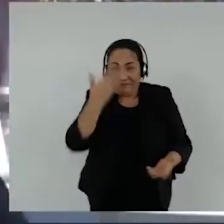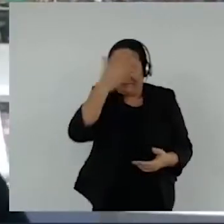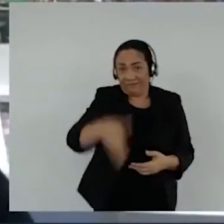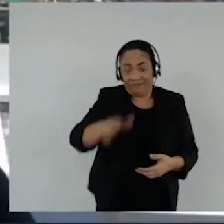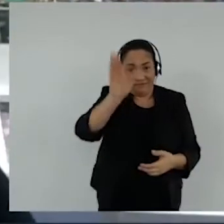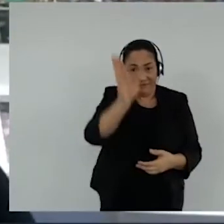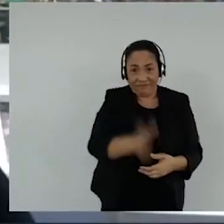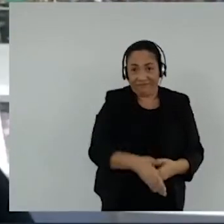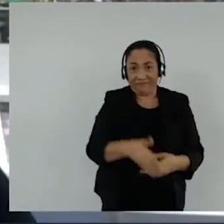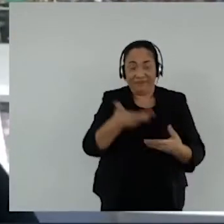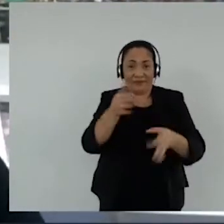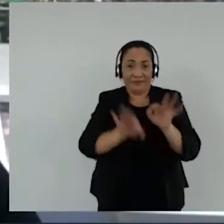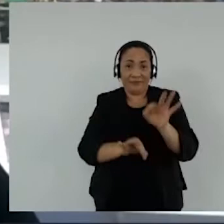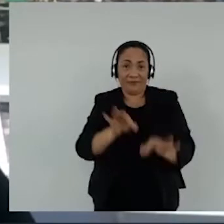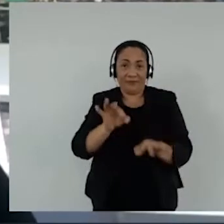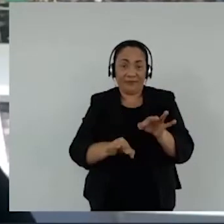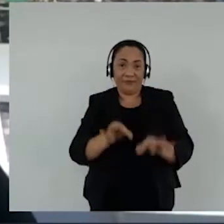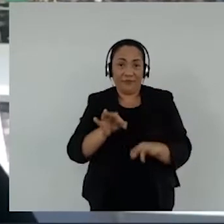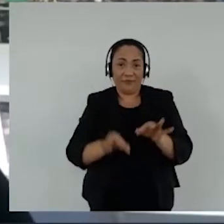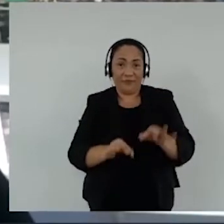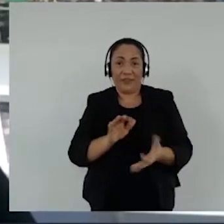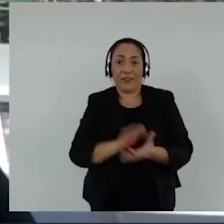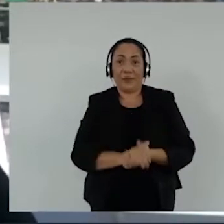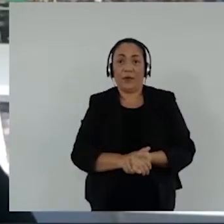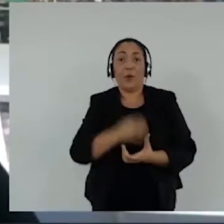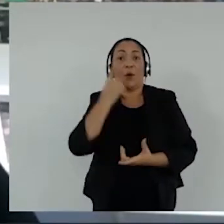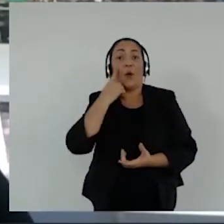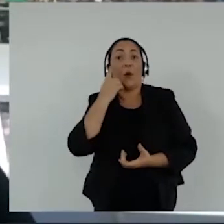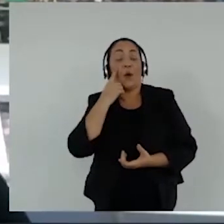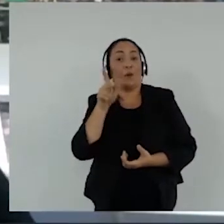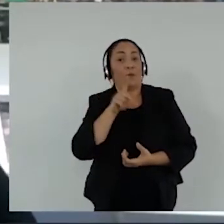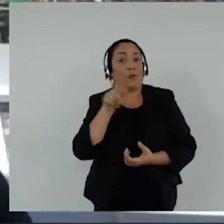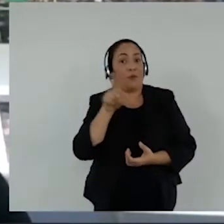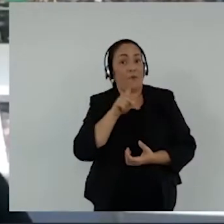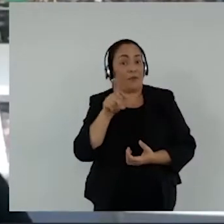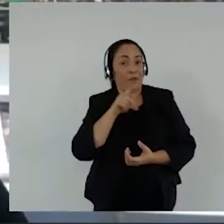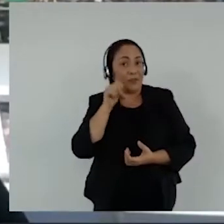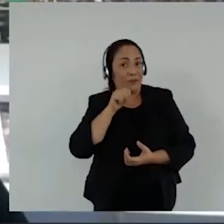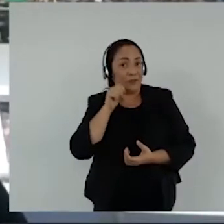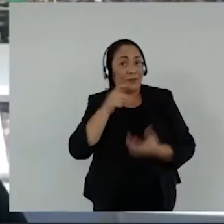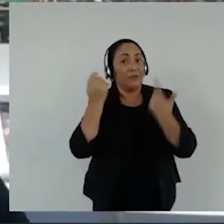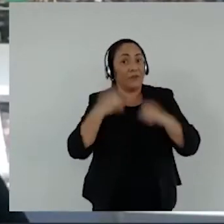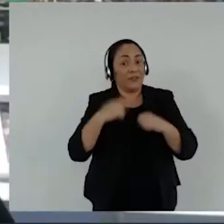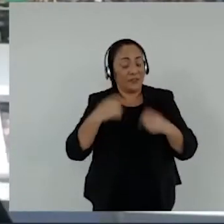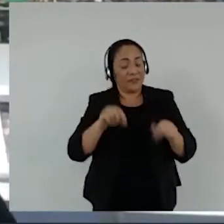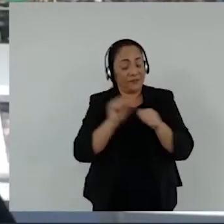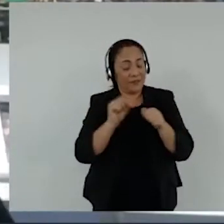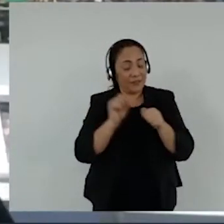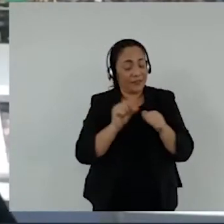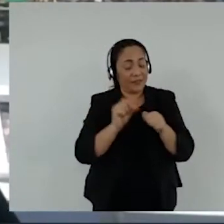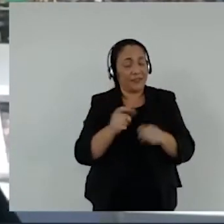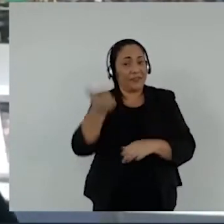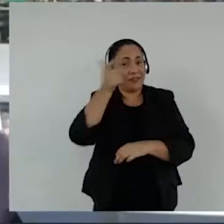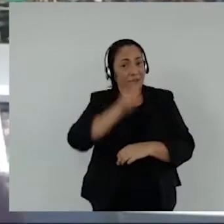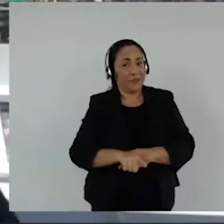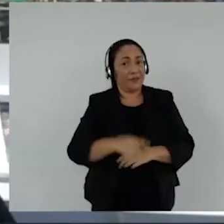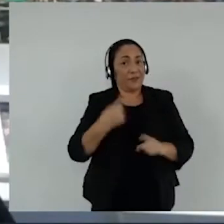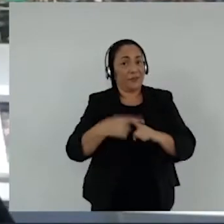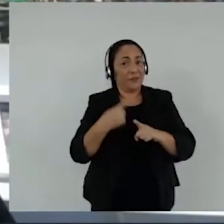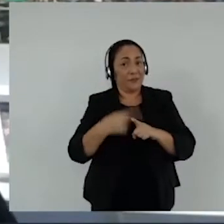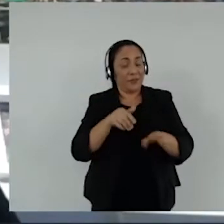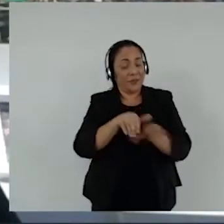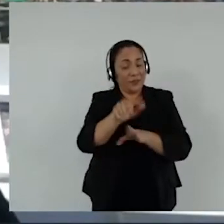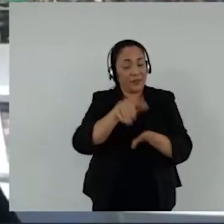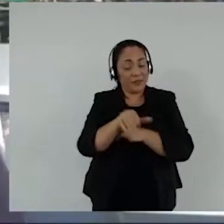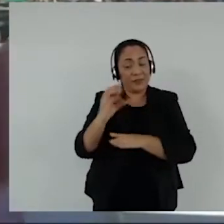viciado. Professora, escuta o que eu estou falando. Nós vamos ter que fazer tudo de novo, porque as recomendações do